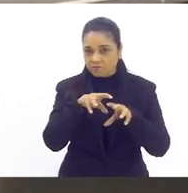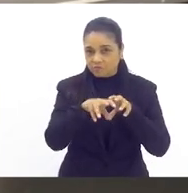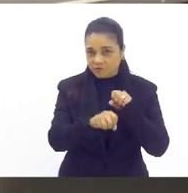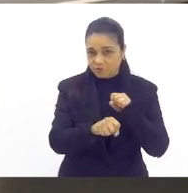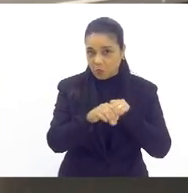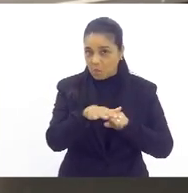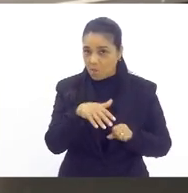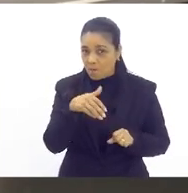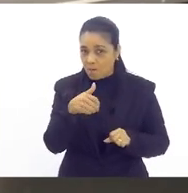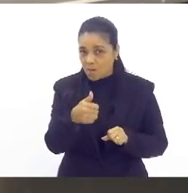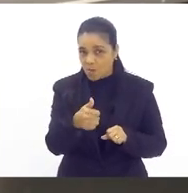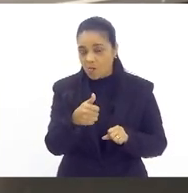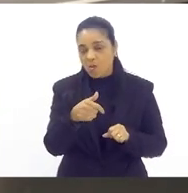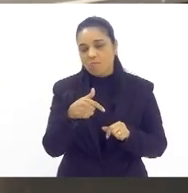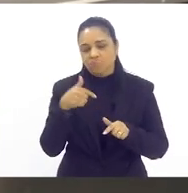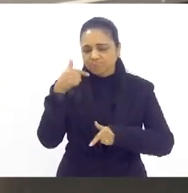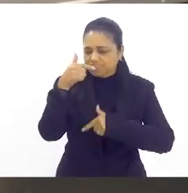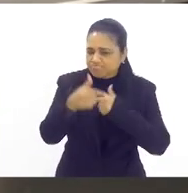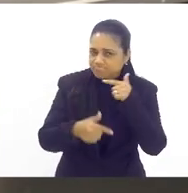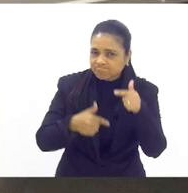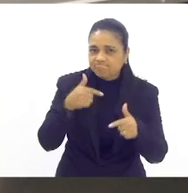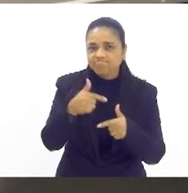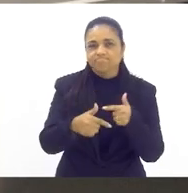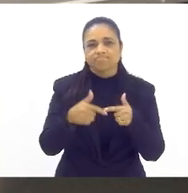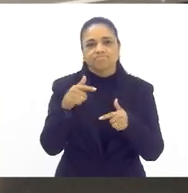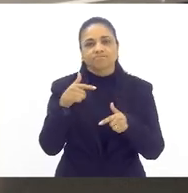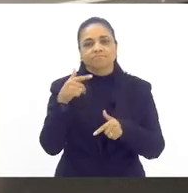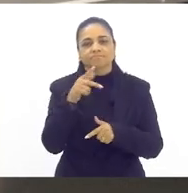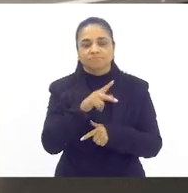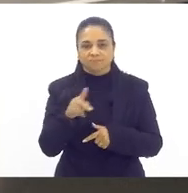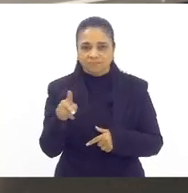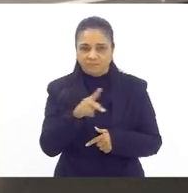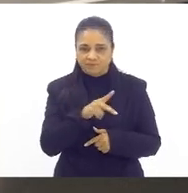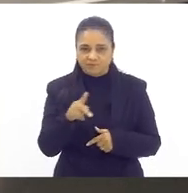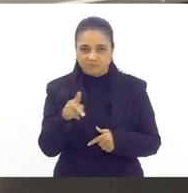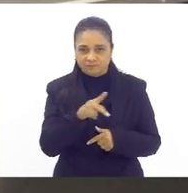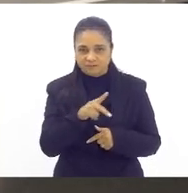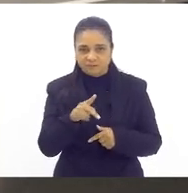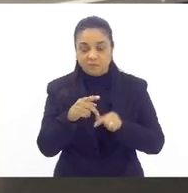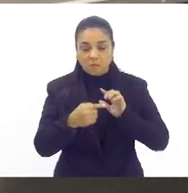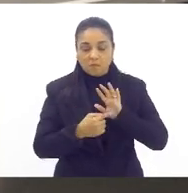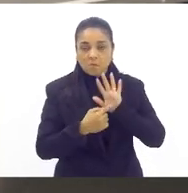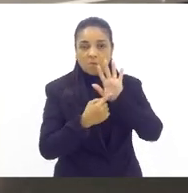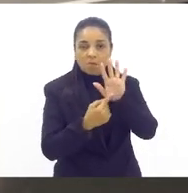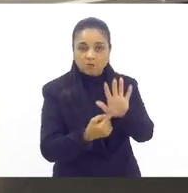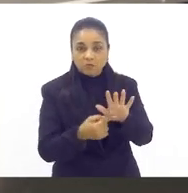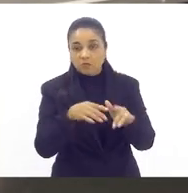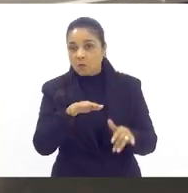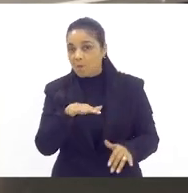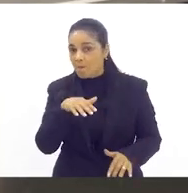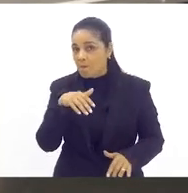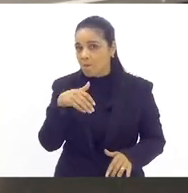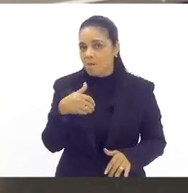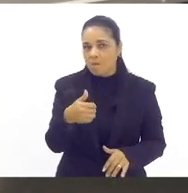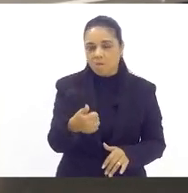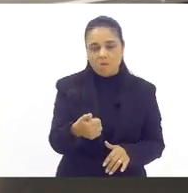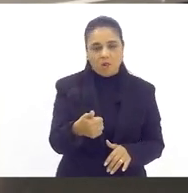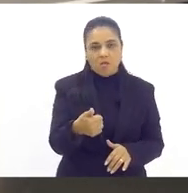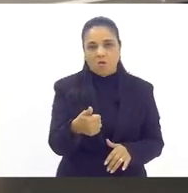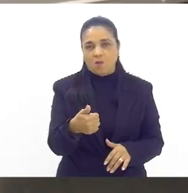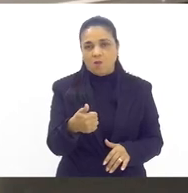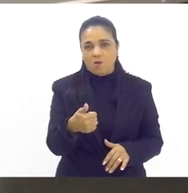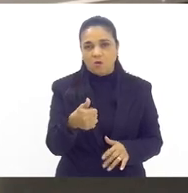apesar do empenho dos professores em Luz apresentar o que há de melhor hoje